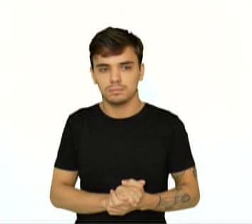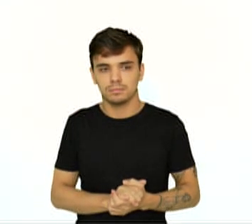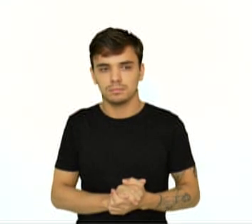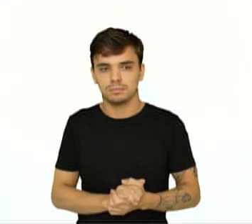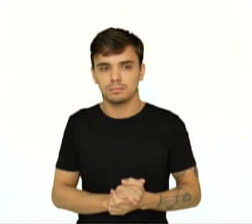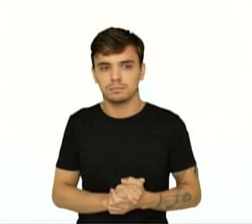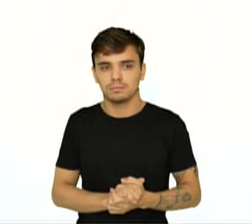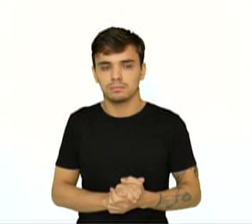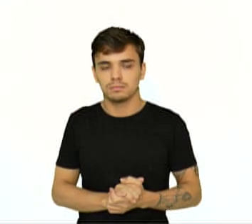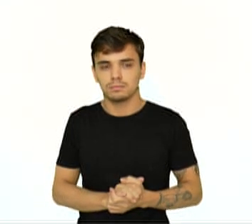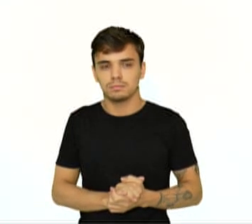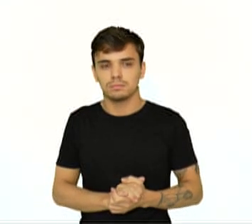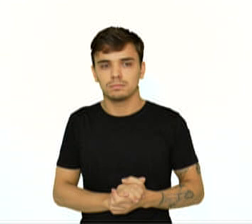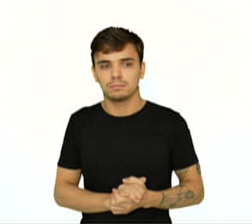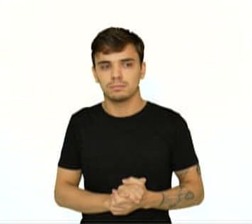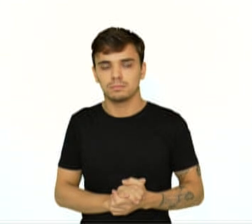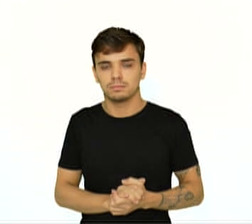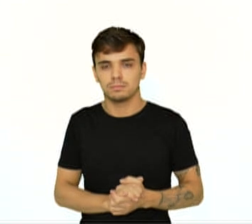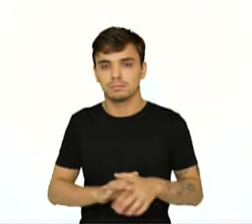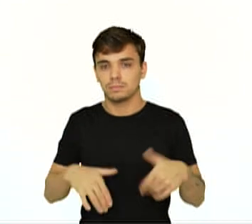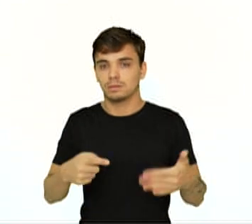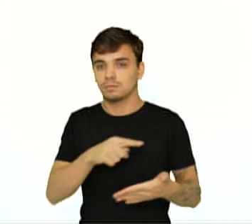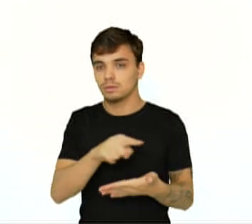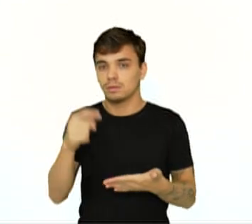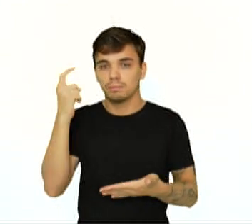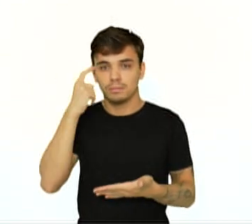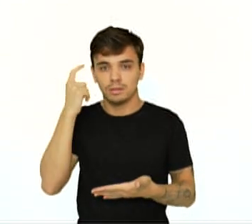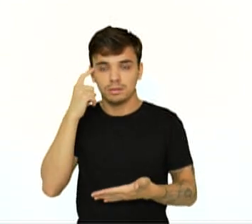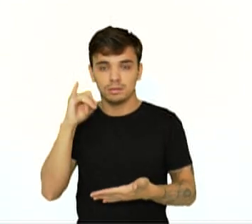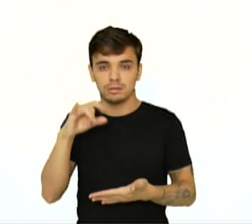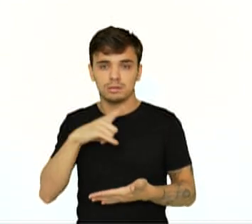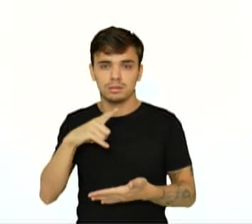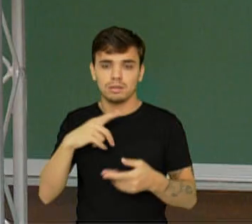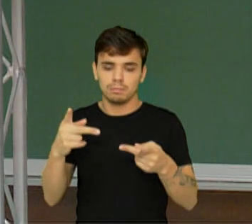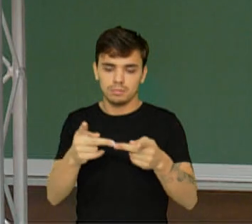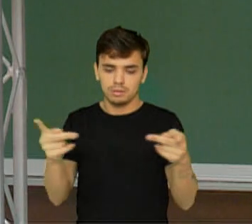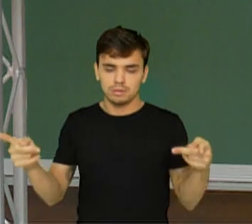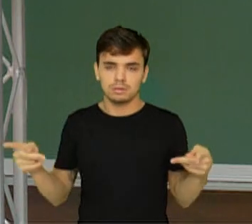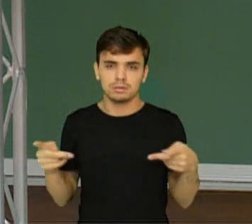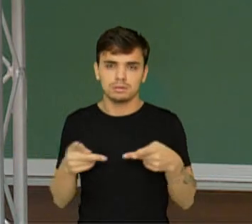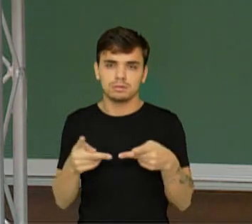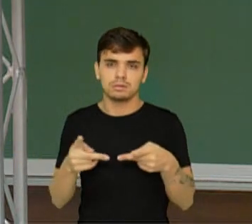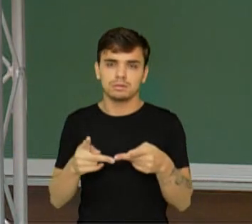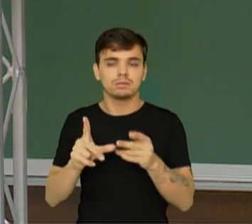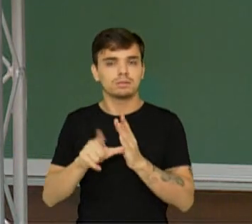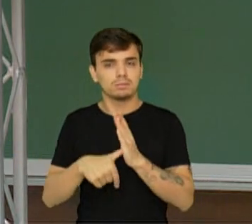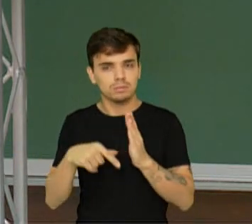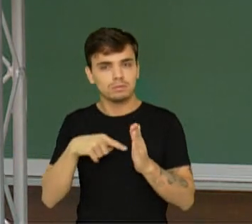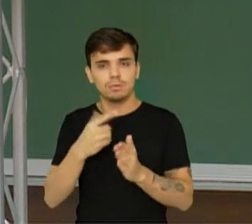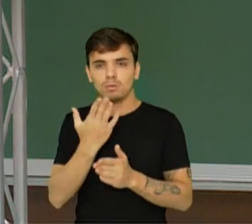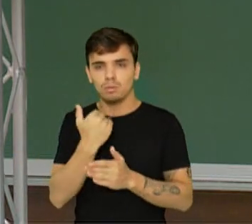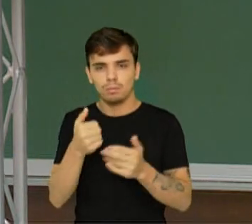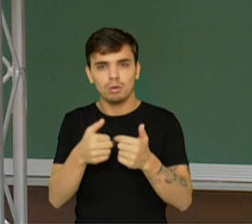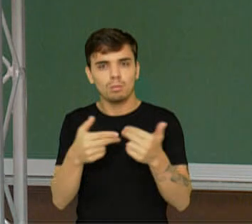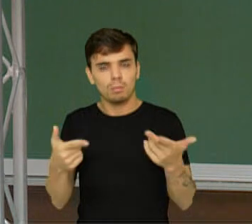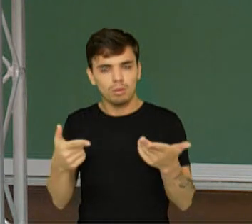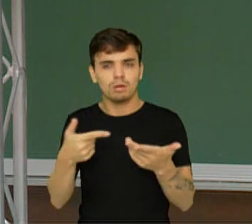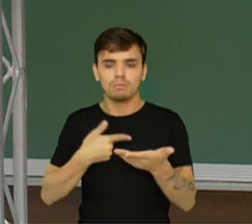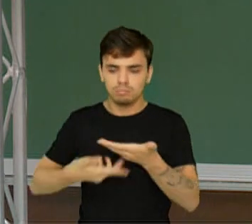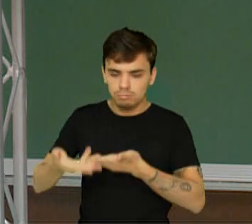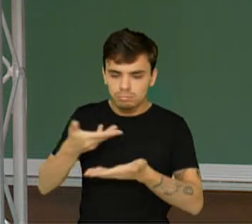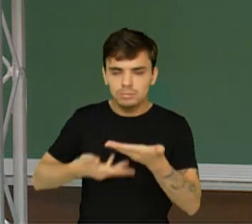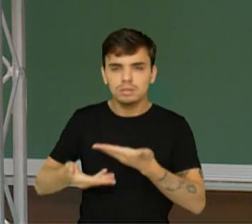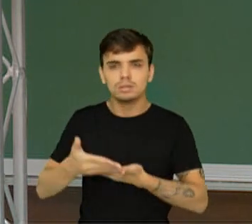com uma amiga para comer pizza? Então você pensa, já que eu vou comer pizza depois, eu vou comer um pouquinho só, vou repartir aqui com a minha